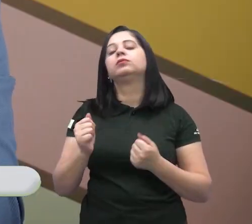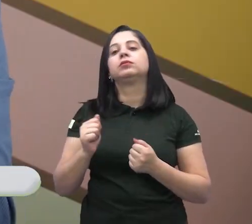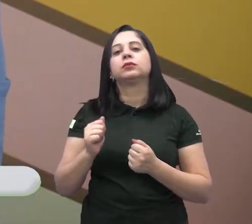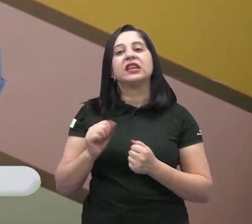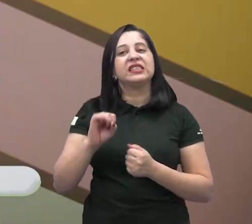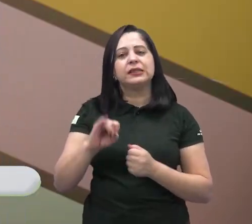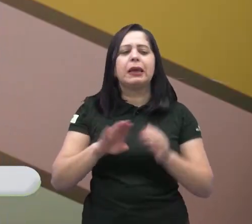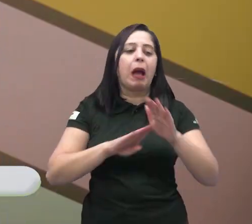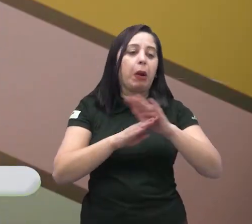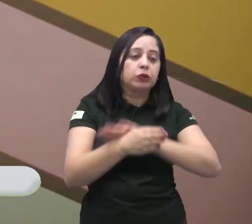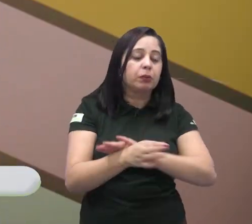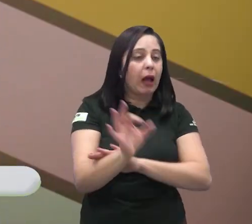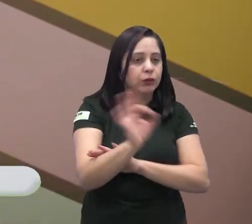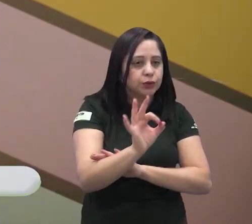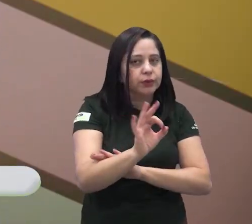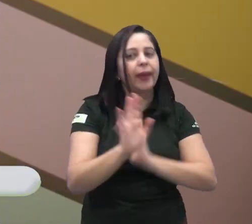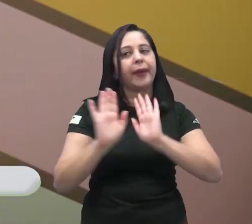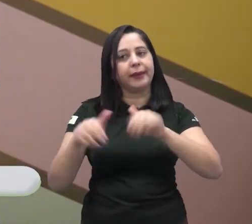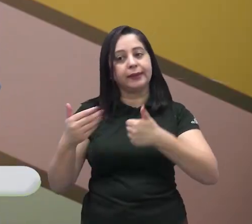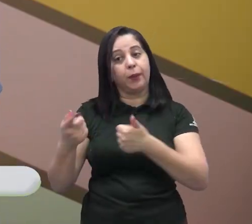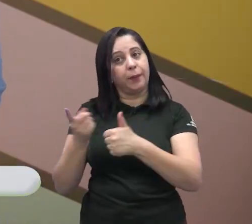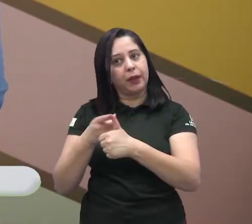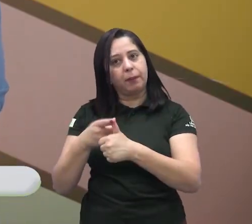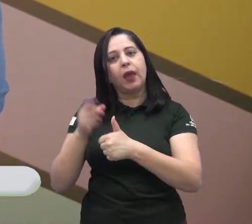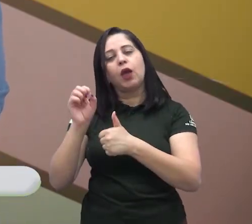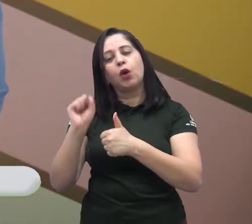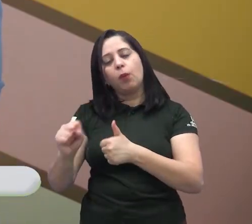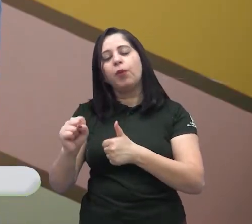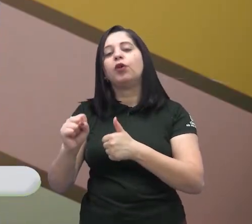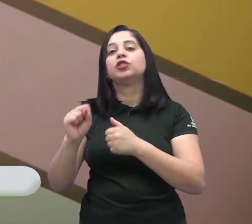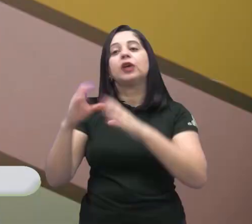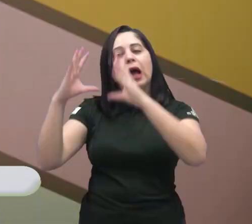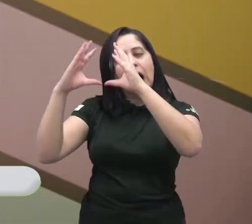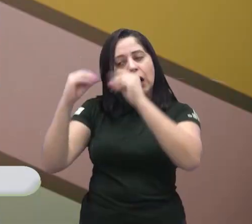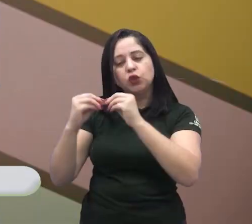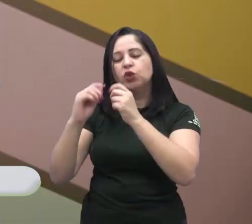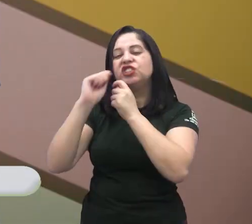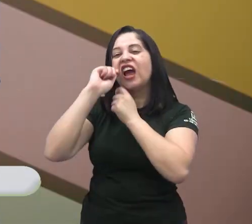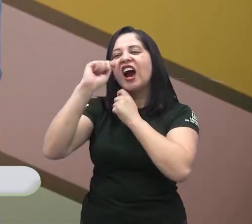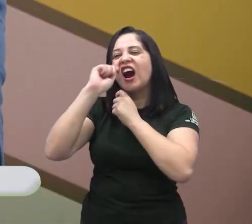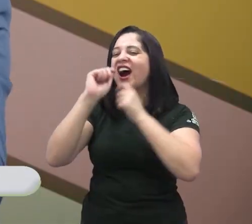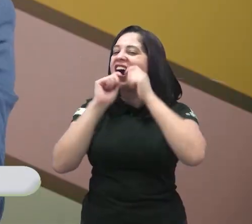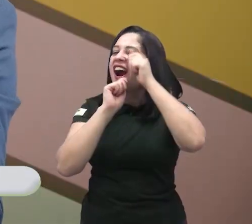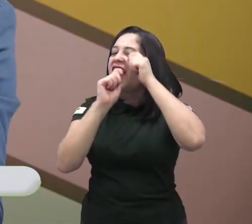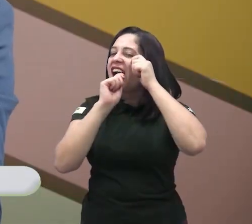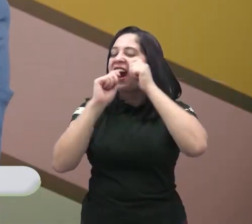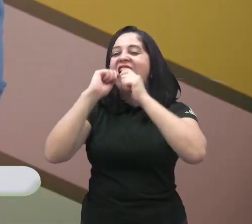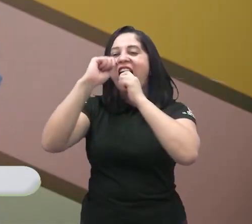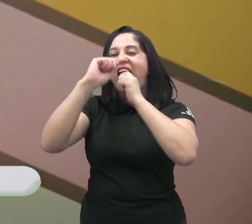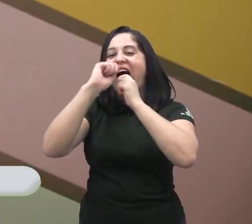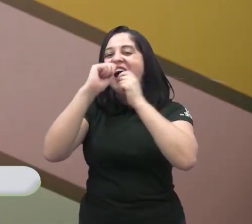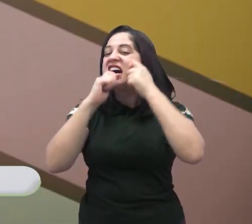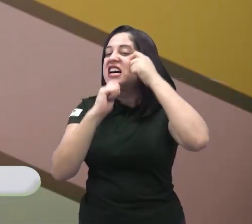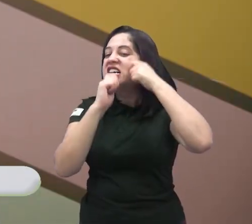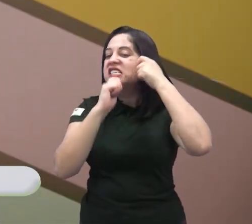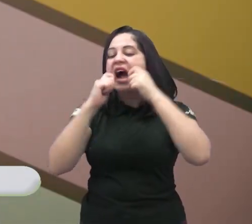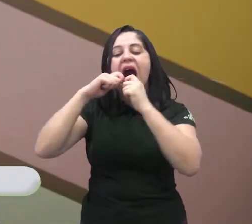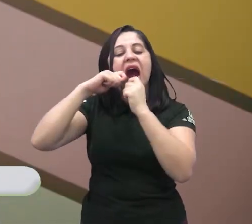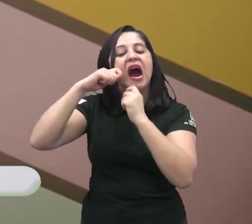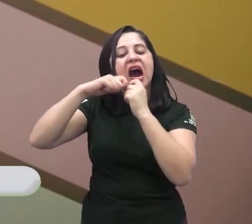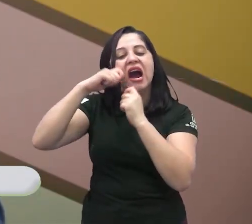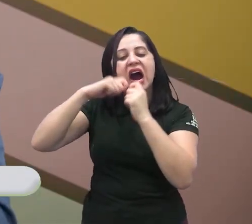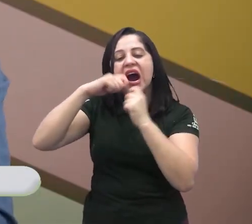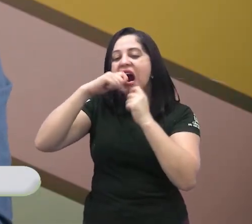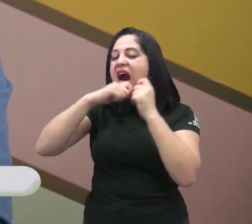o fio dental, porque é onde você vai ficar ali 6, 7 horas dormindo e aquele alimento agindo, ou formando cárie ou formando